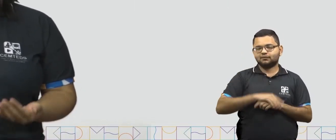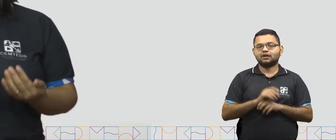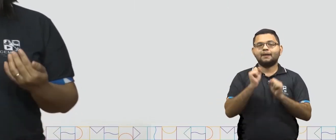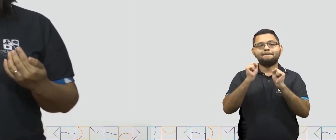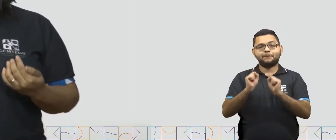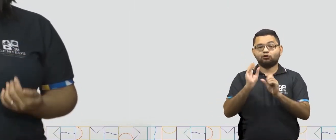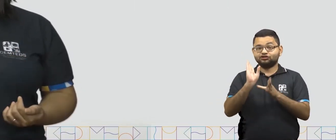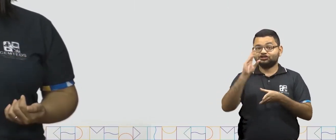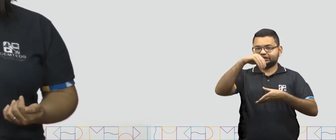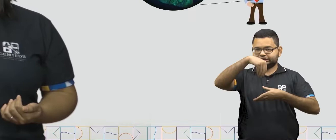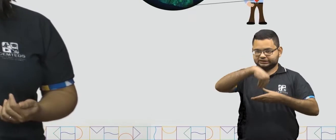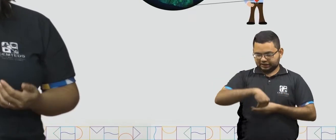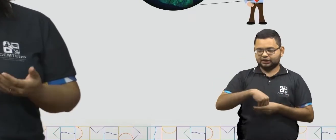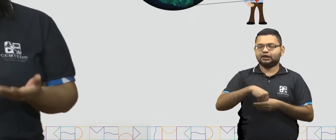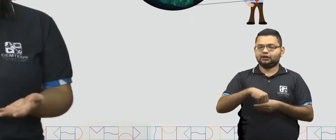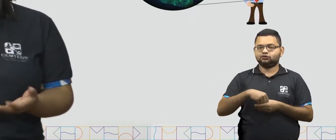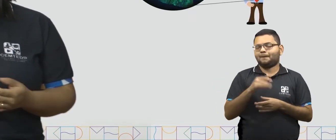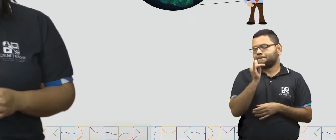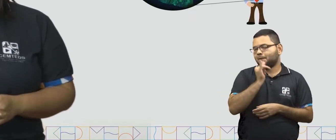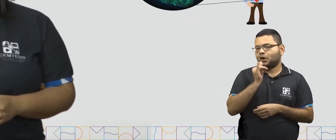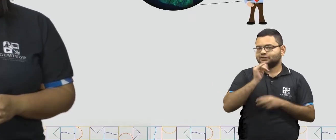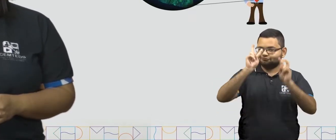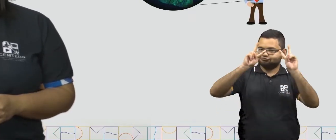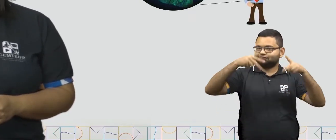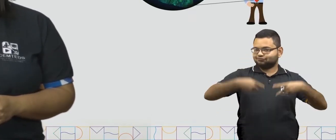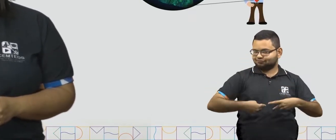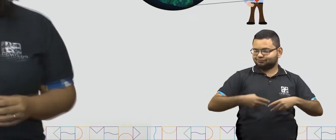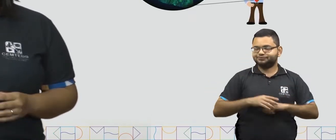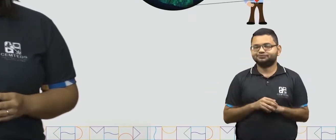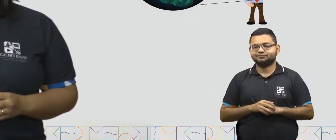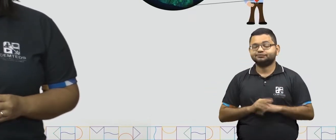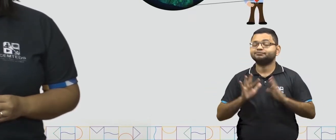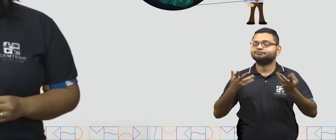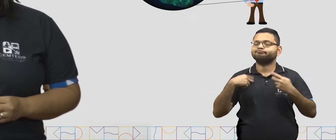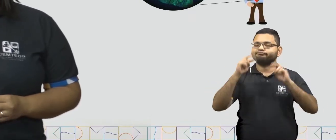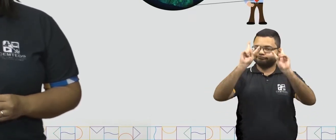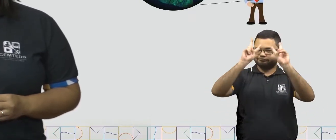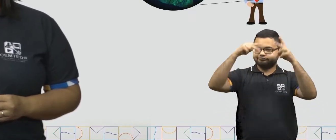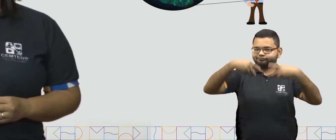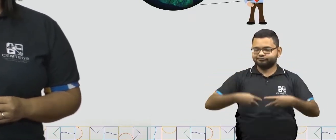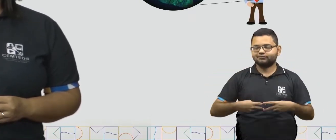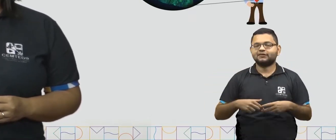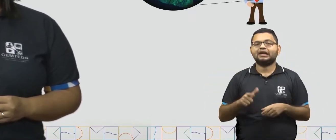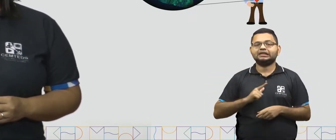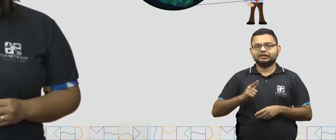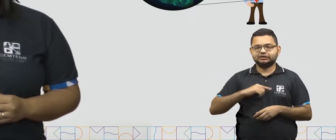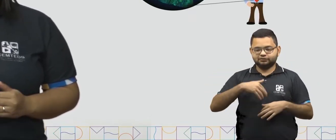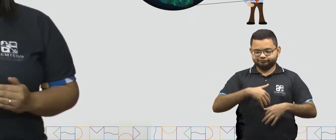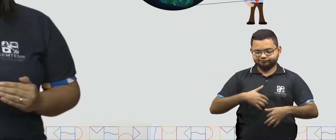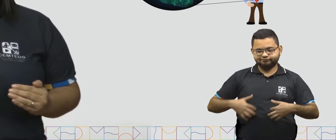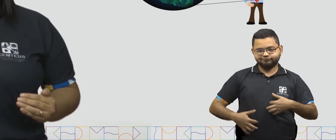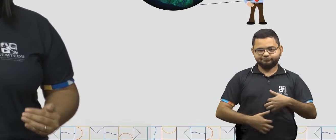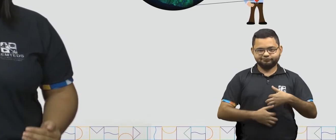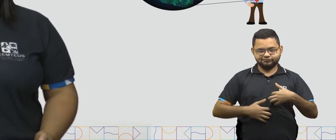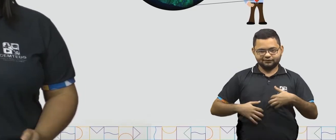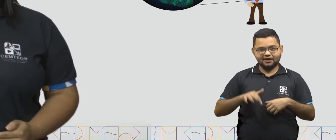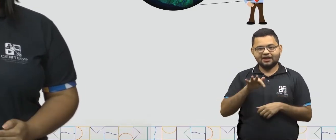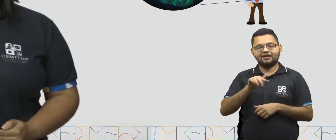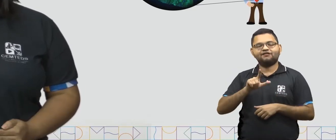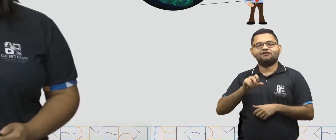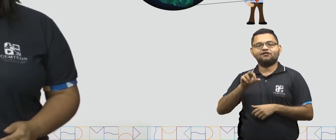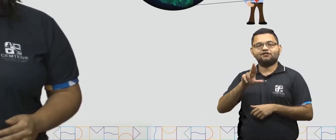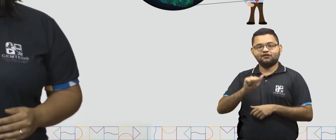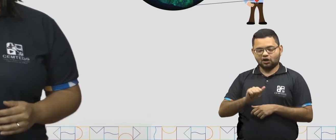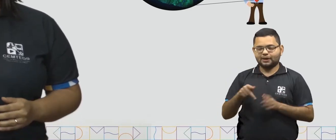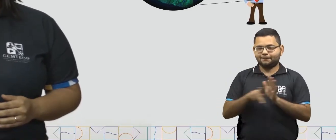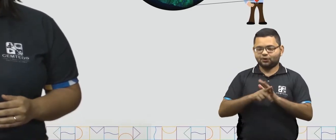estar dentro dos seres vivos, como seres humanos. Os seres humanos possuem em seu intestino a flora